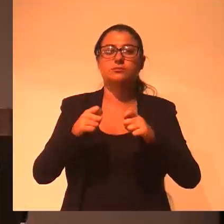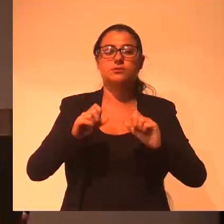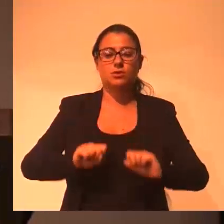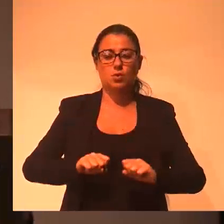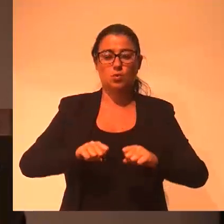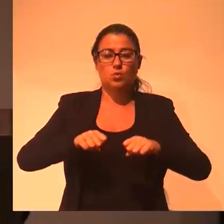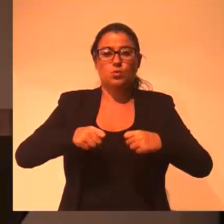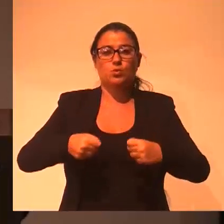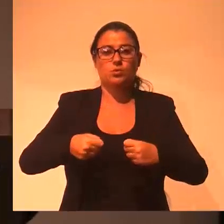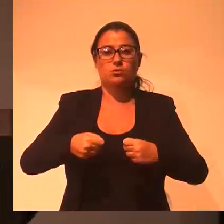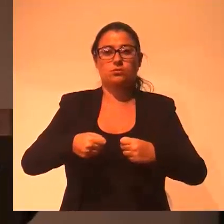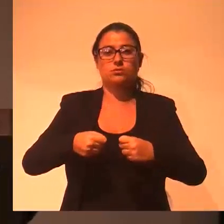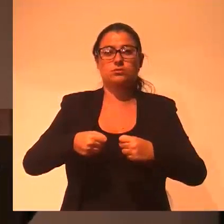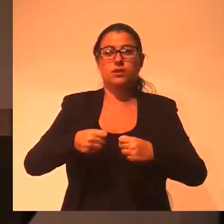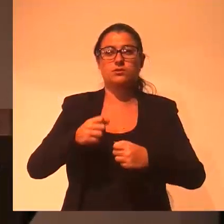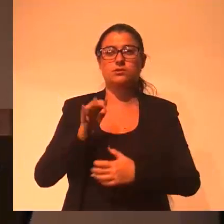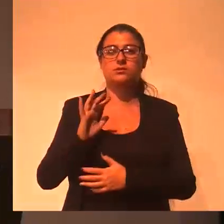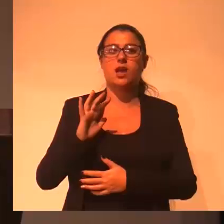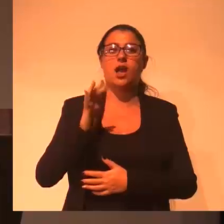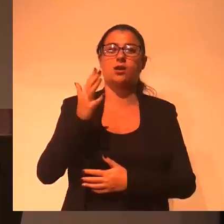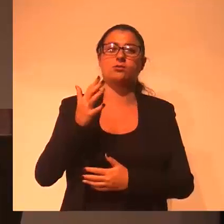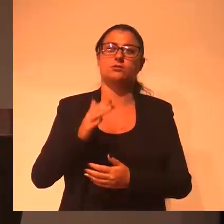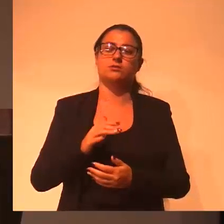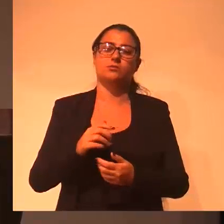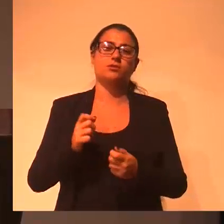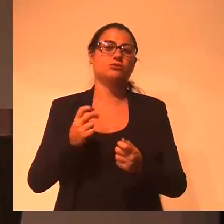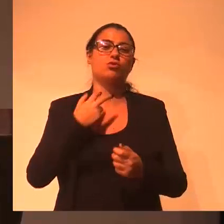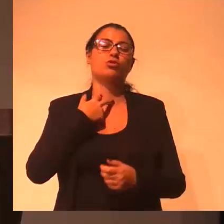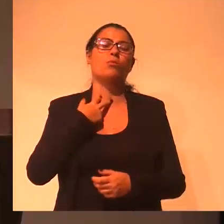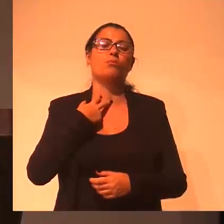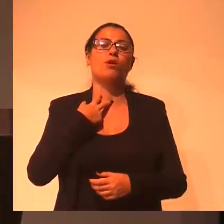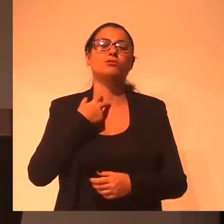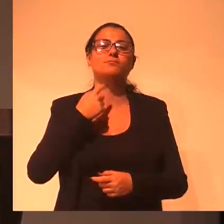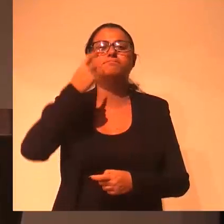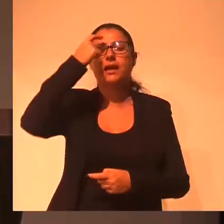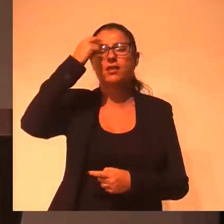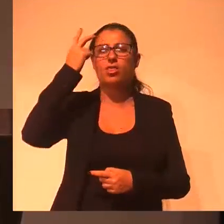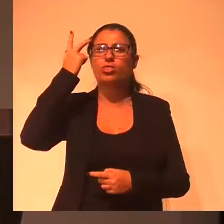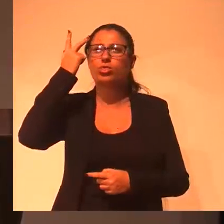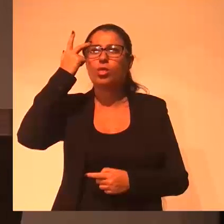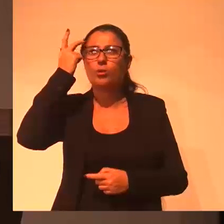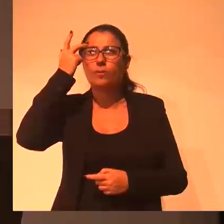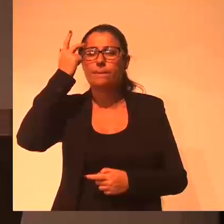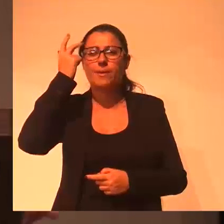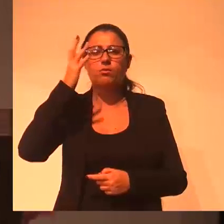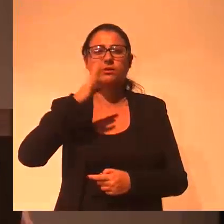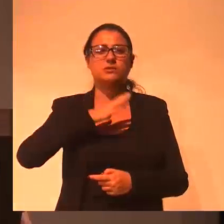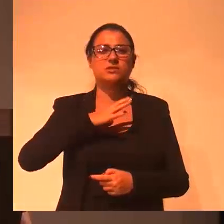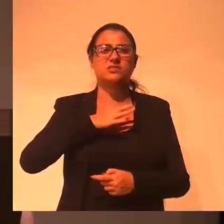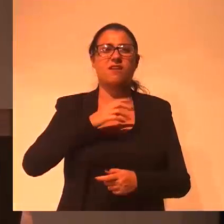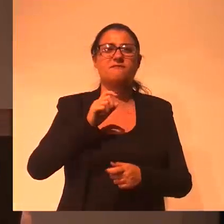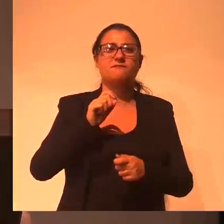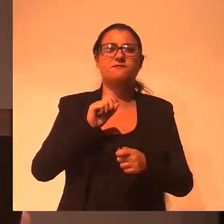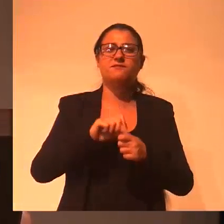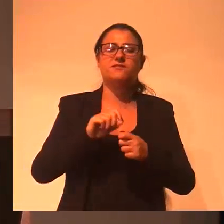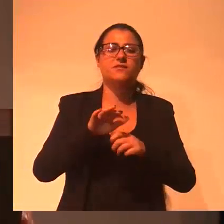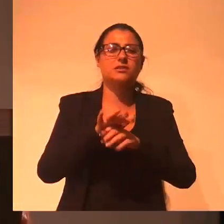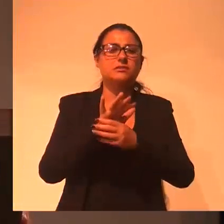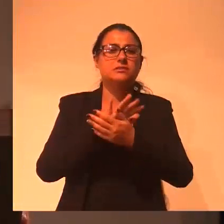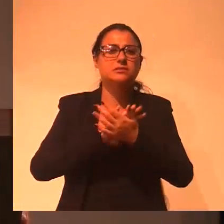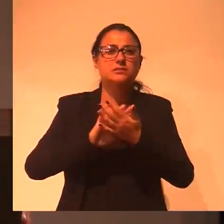situações. Porque a gente não pode achar normal uma situação que a cidade não faça nada para cuidar sobre